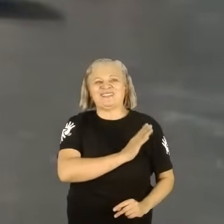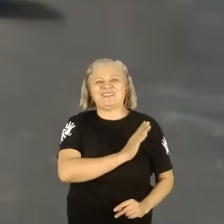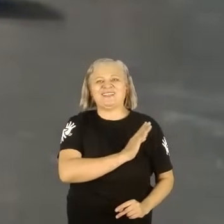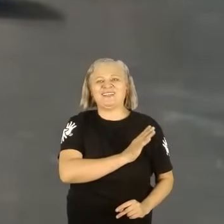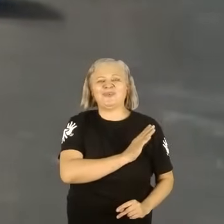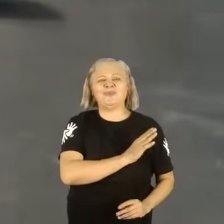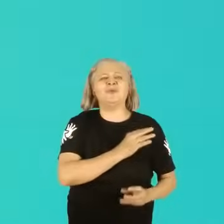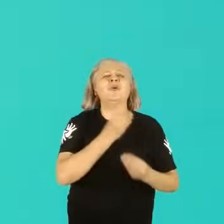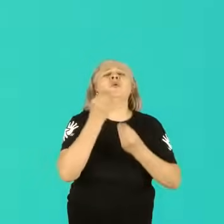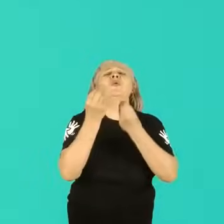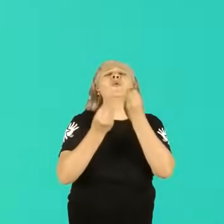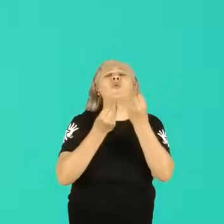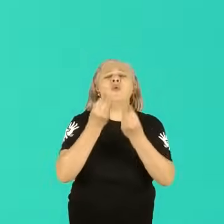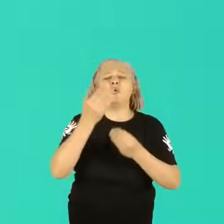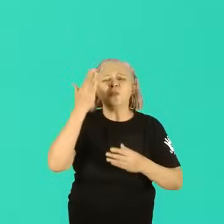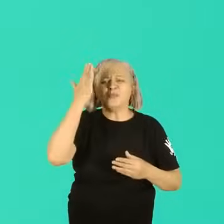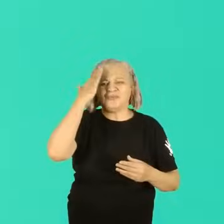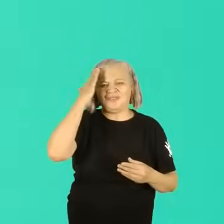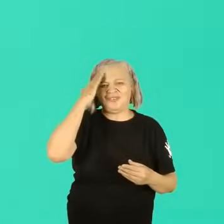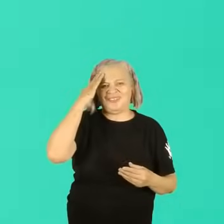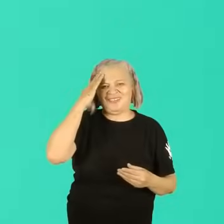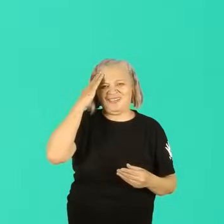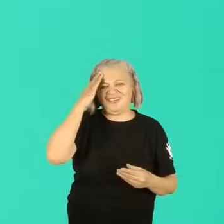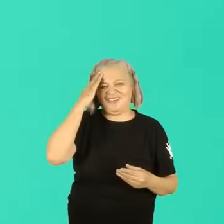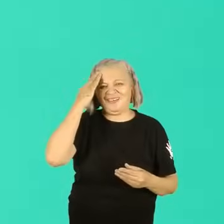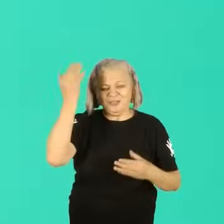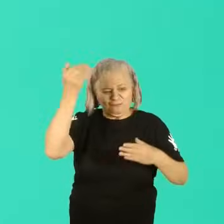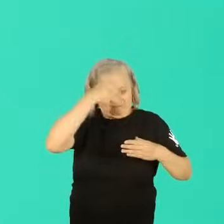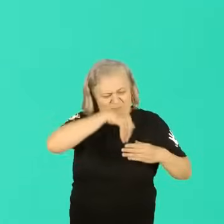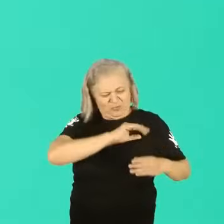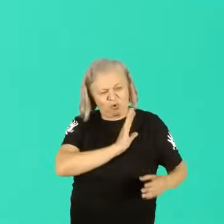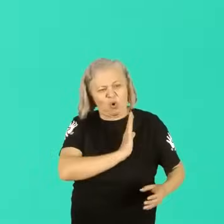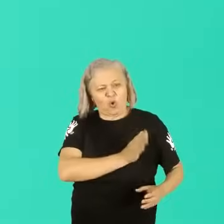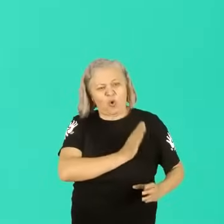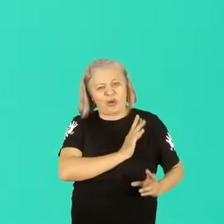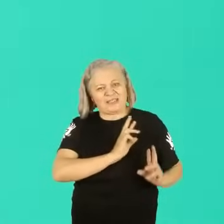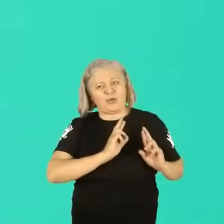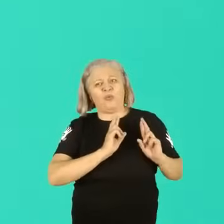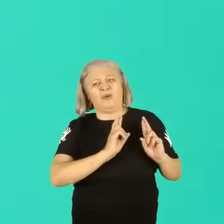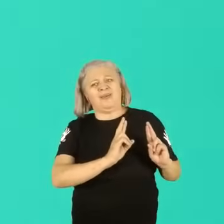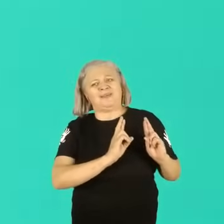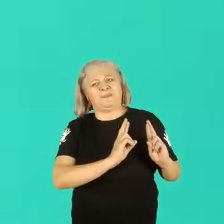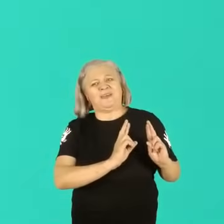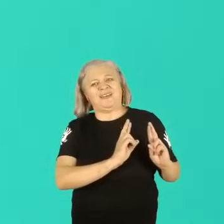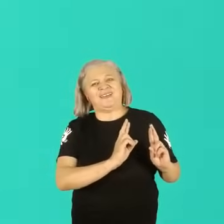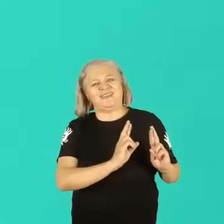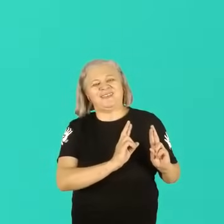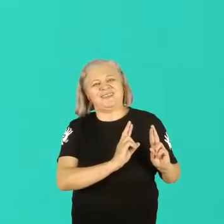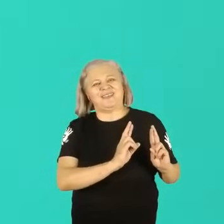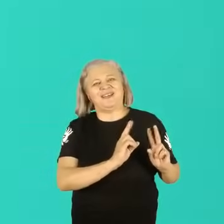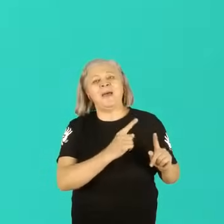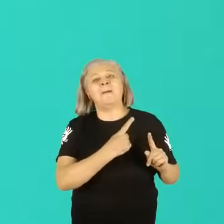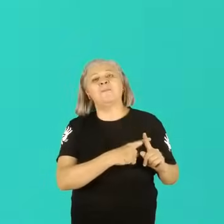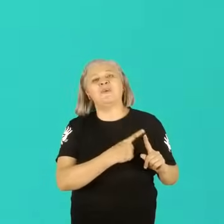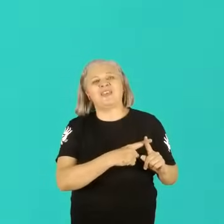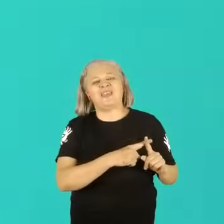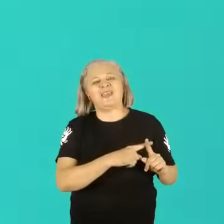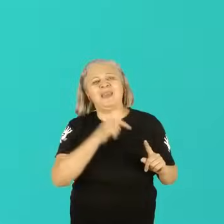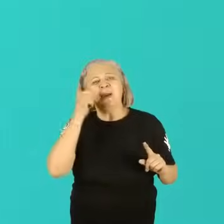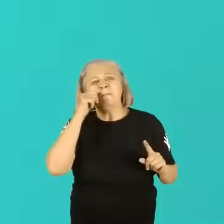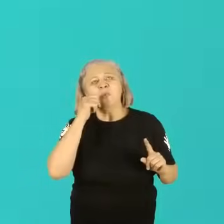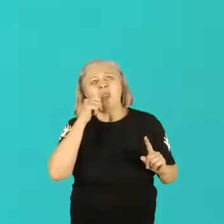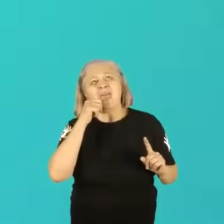Como é que eu sei que a palavra gera esperança no seu coração? Porque ela encontra forças onde não havia